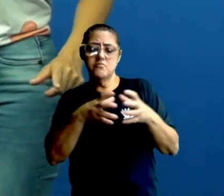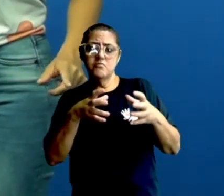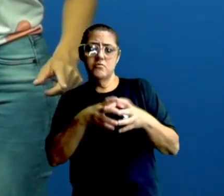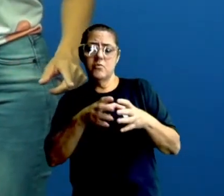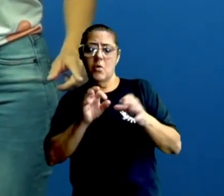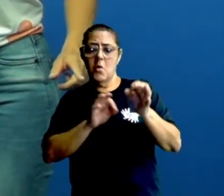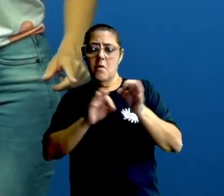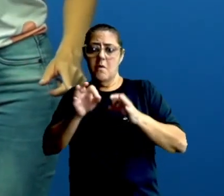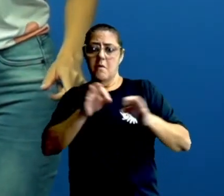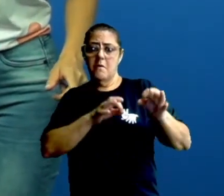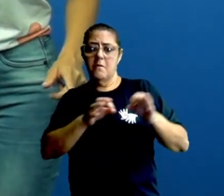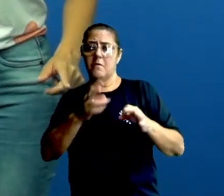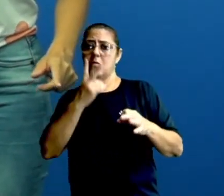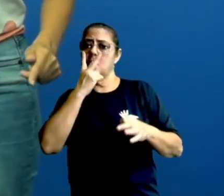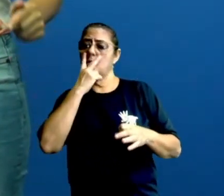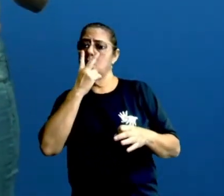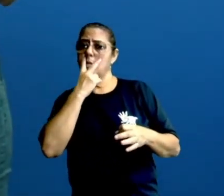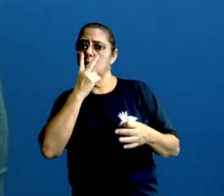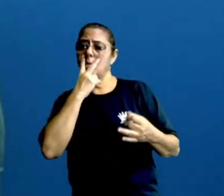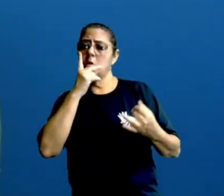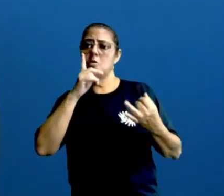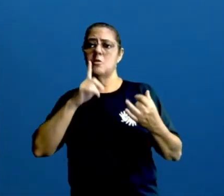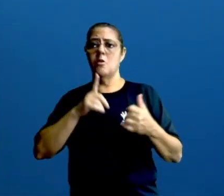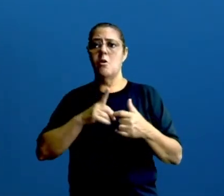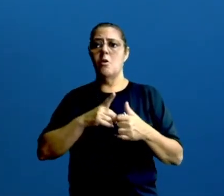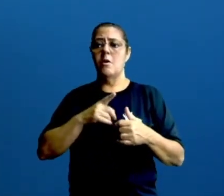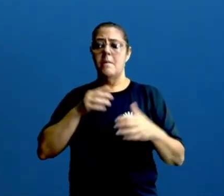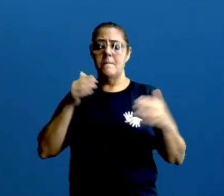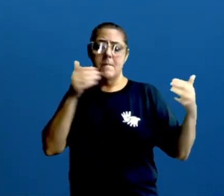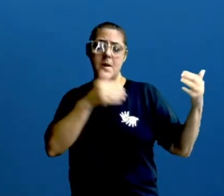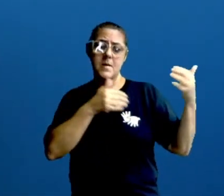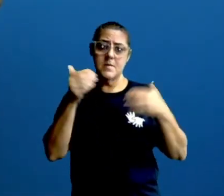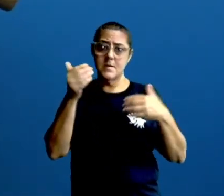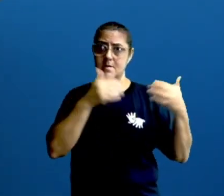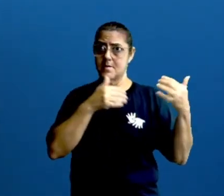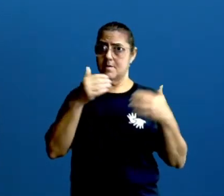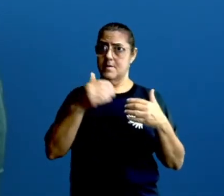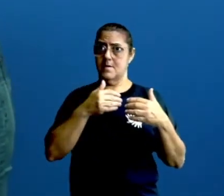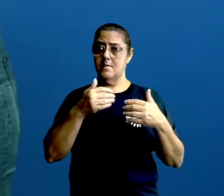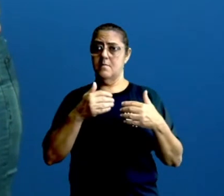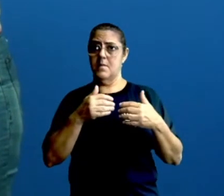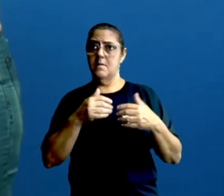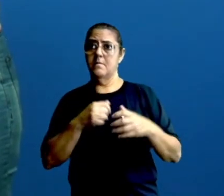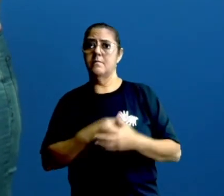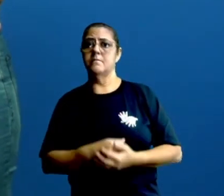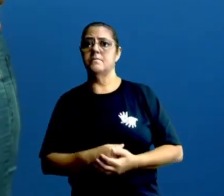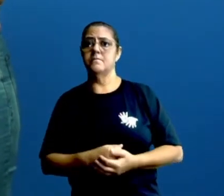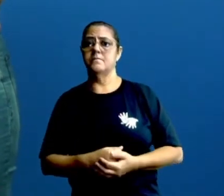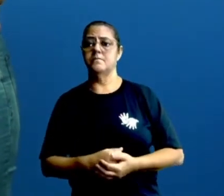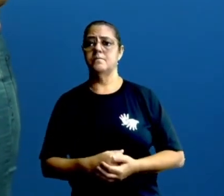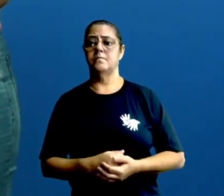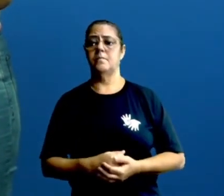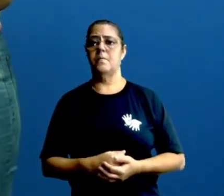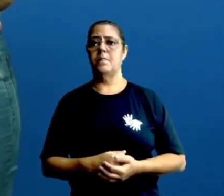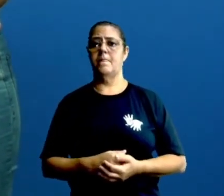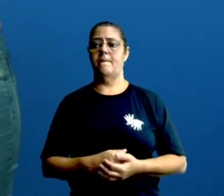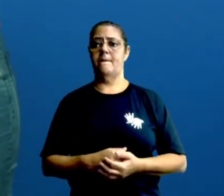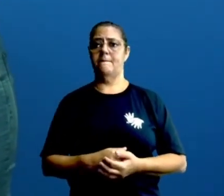governativa, sabe? Vitória de Santo Antão participa não de forma protagonista, mas de forma